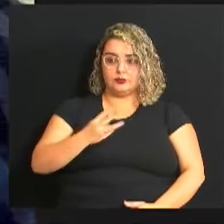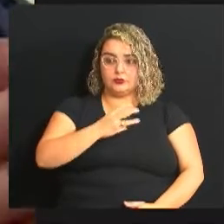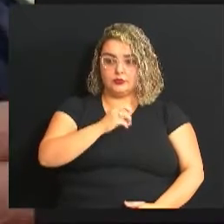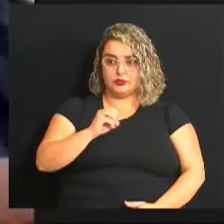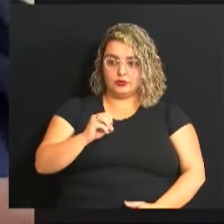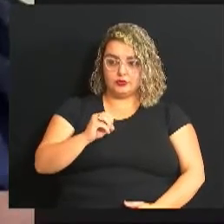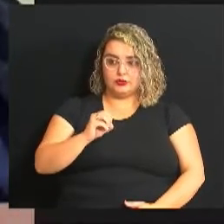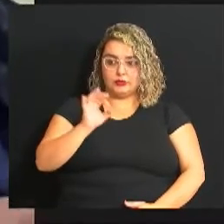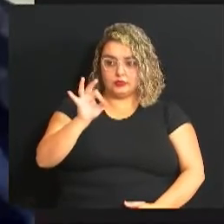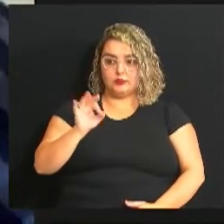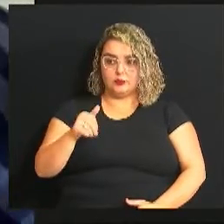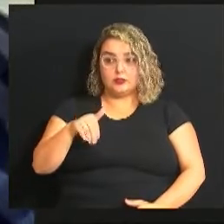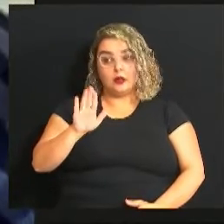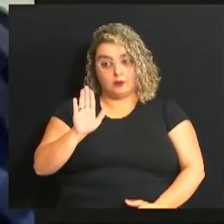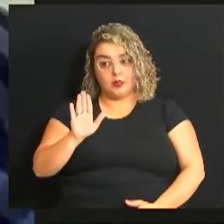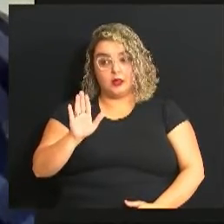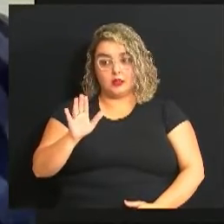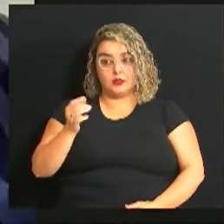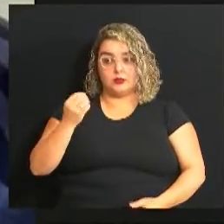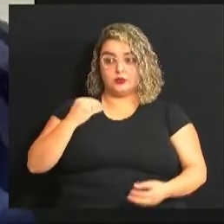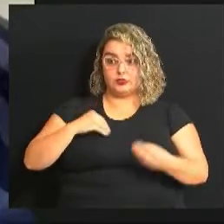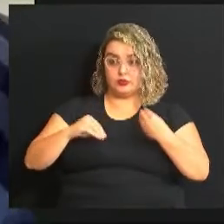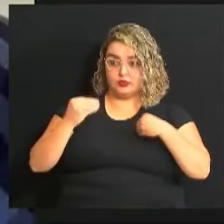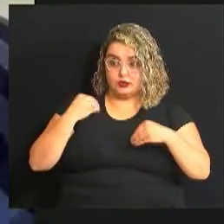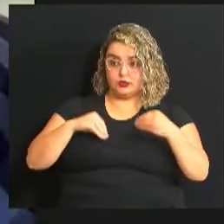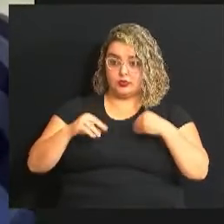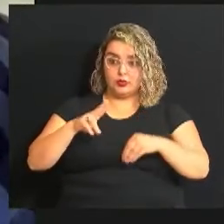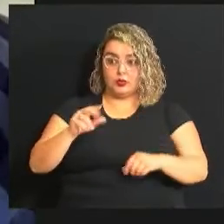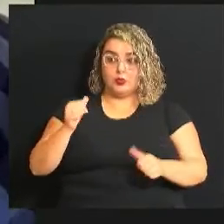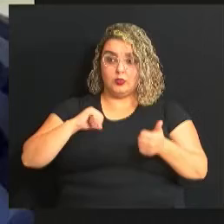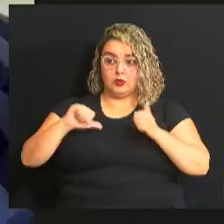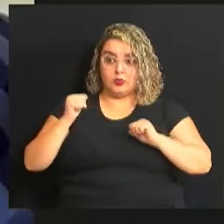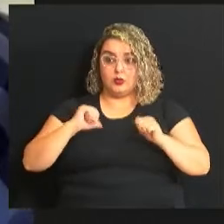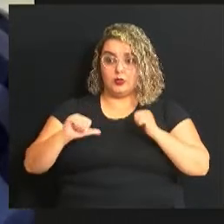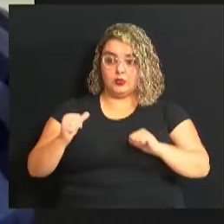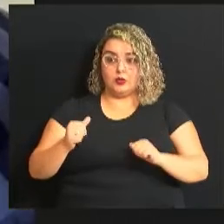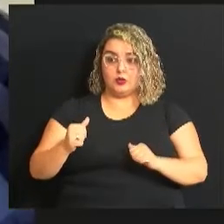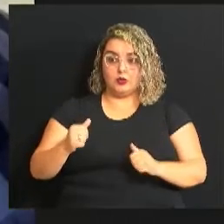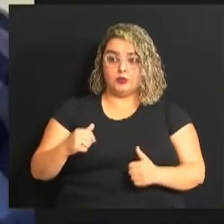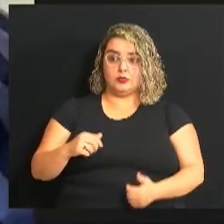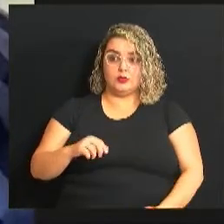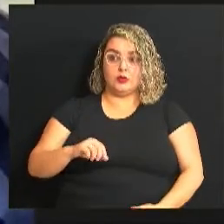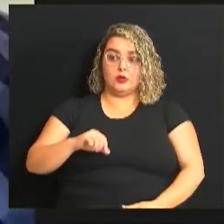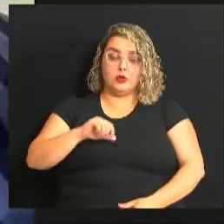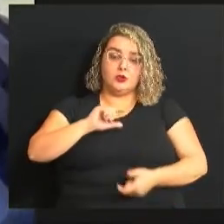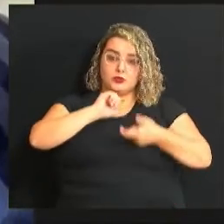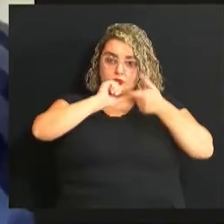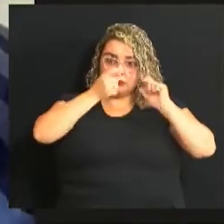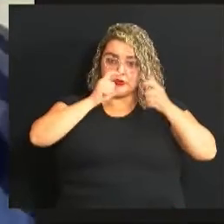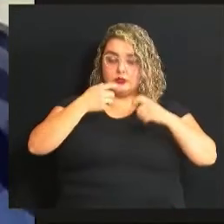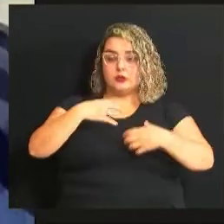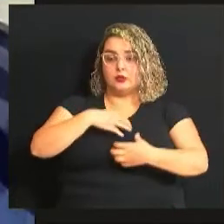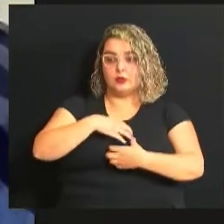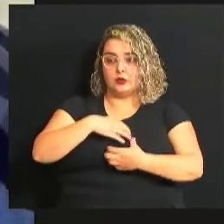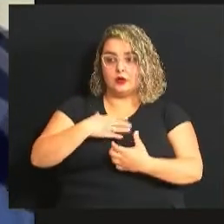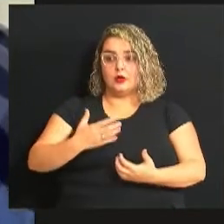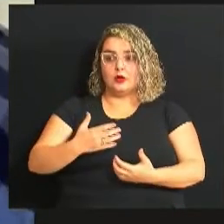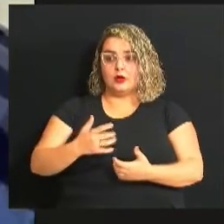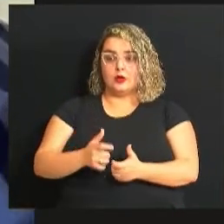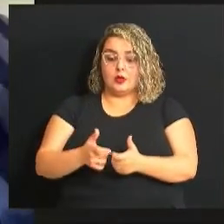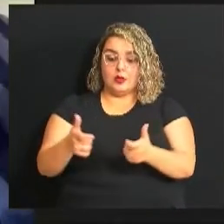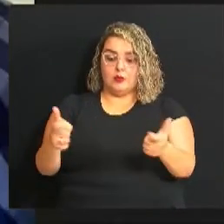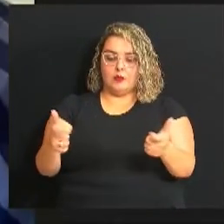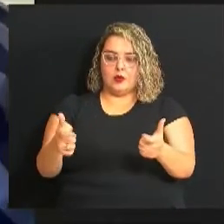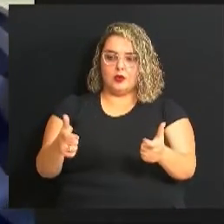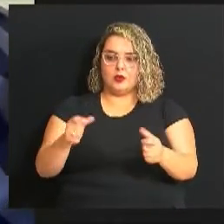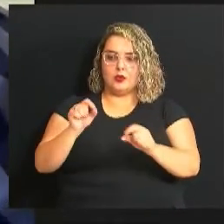mais, você está falando de depressão ou de ansiedade, os transtornos emocionais, e que a prevalência é maior em